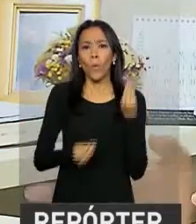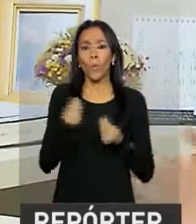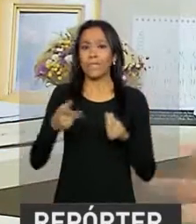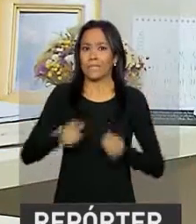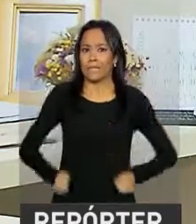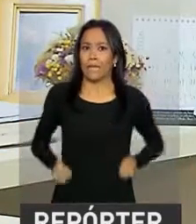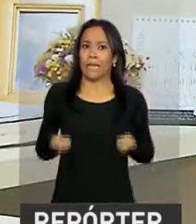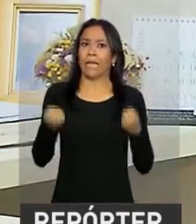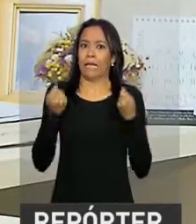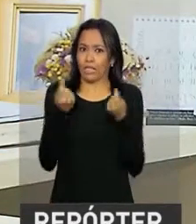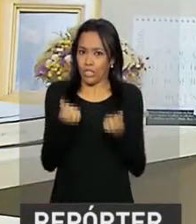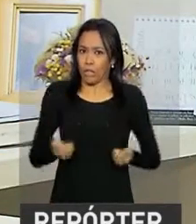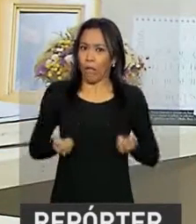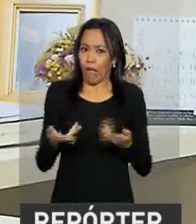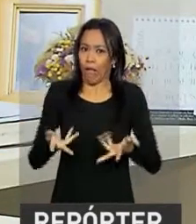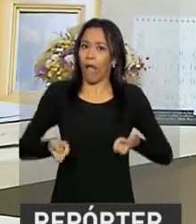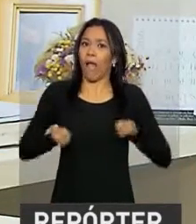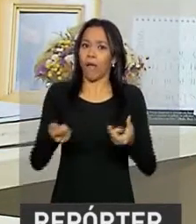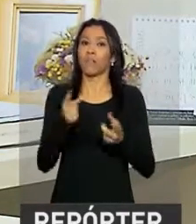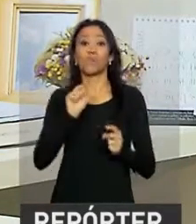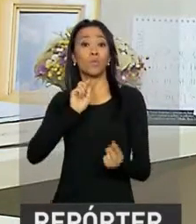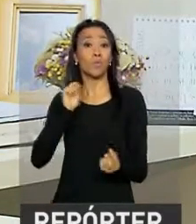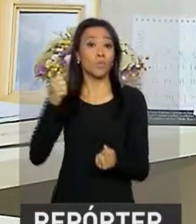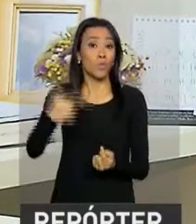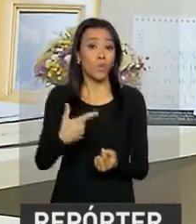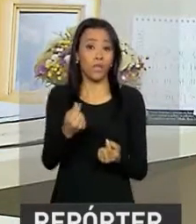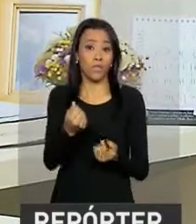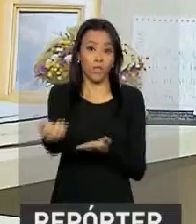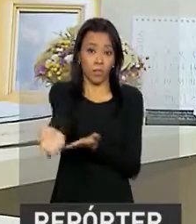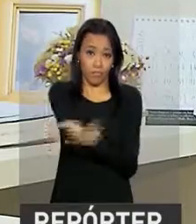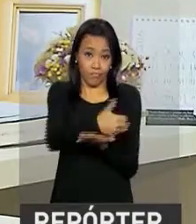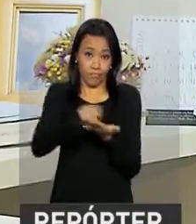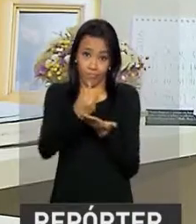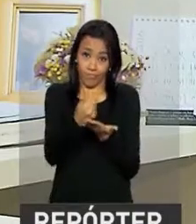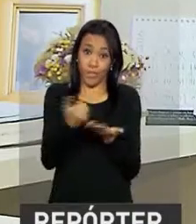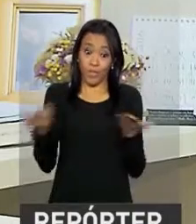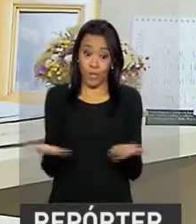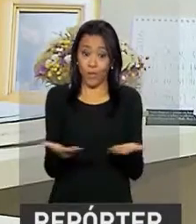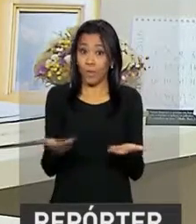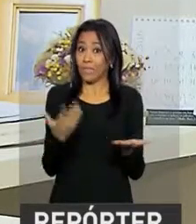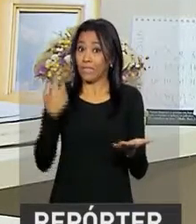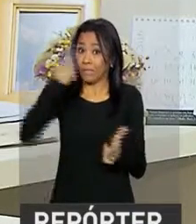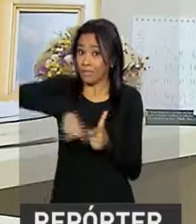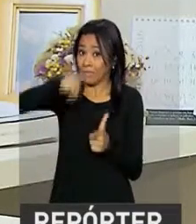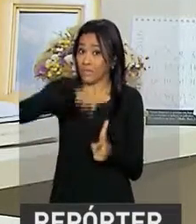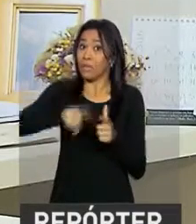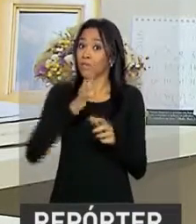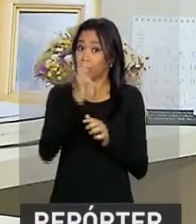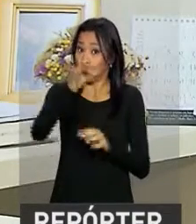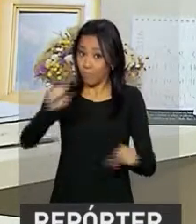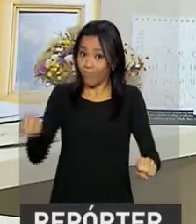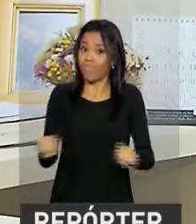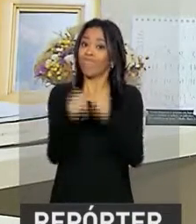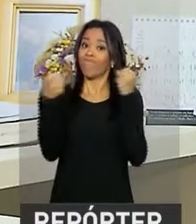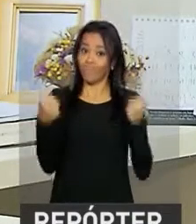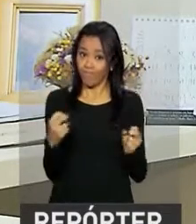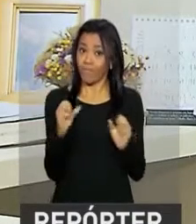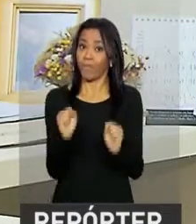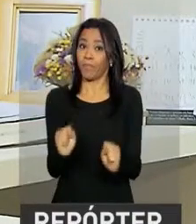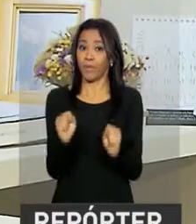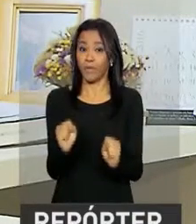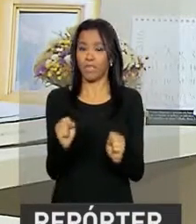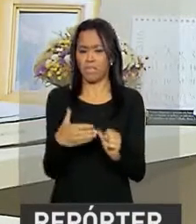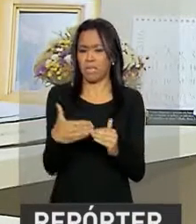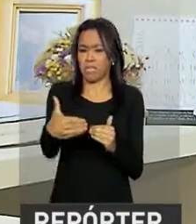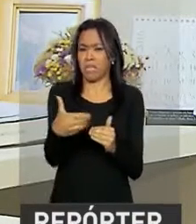despesas do que receitas entrando ea gente chegou num colapso isso aí ea projeção que a gente faz